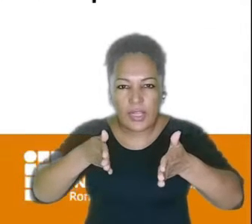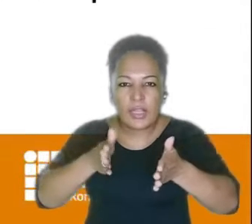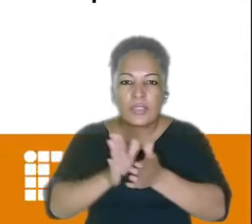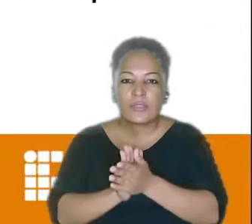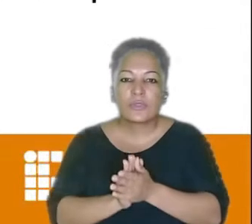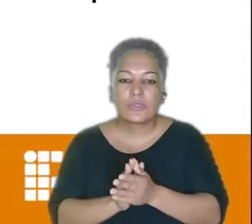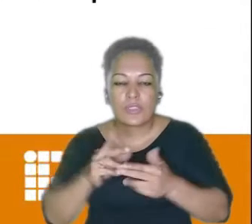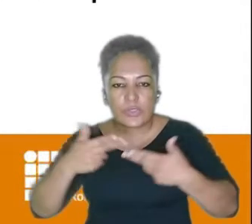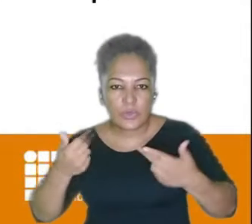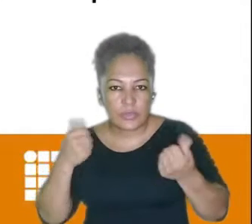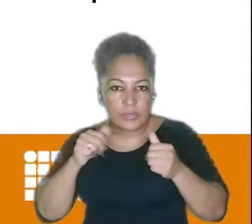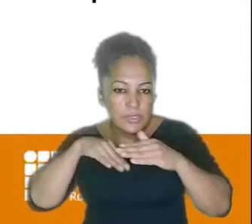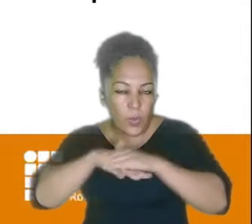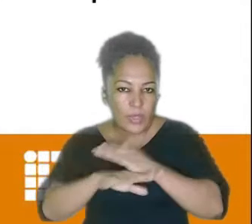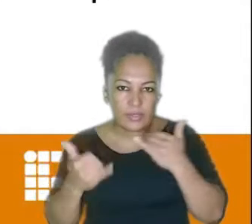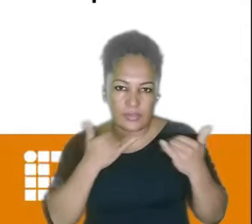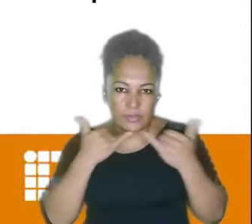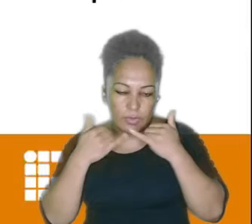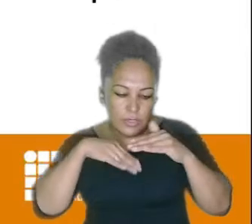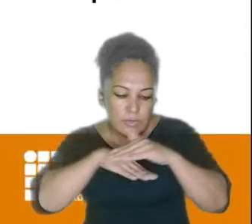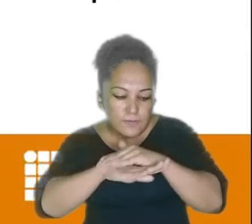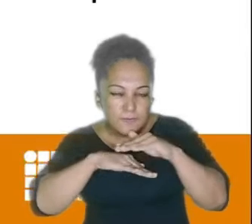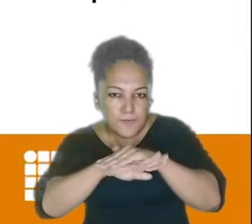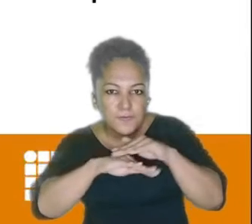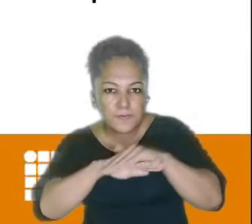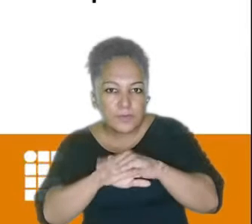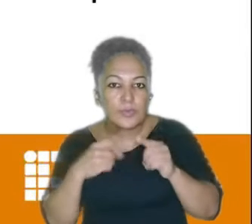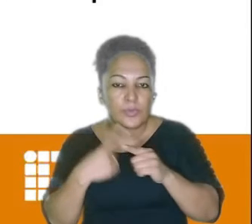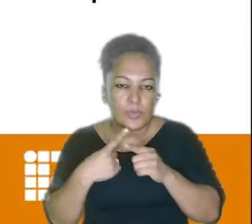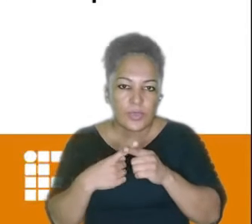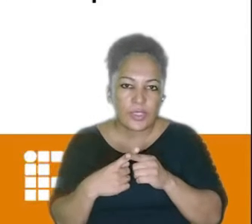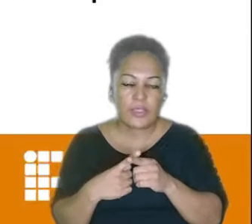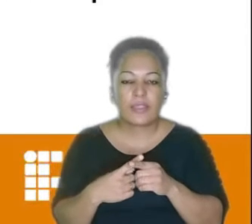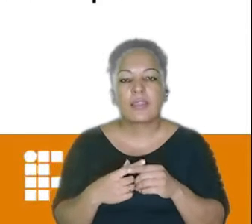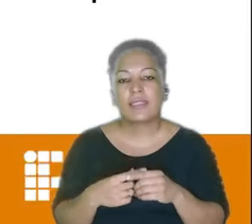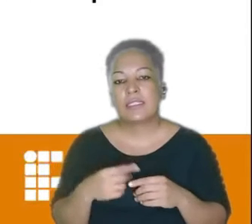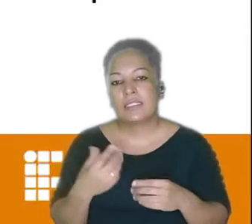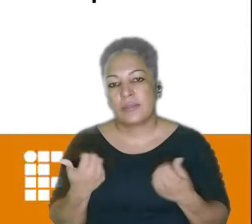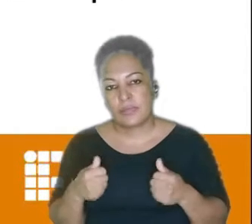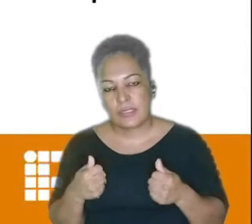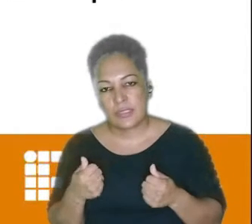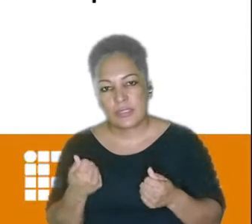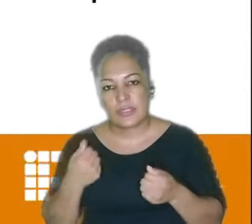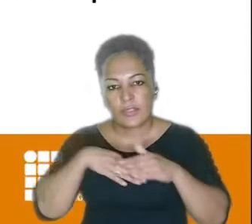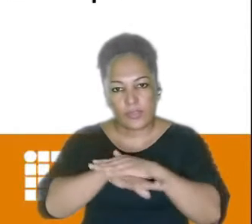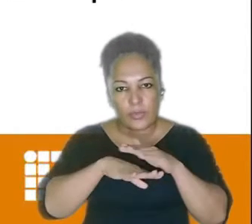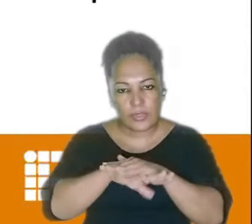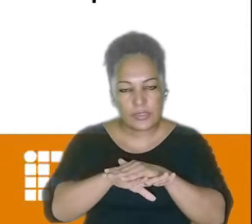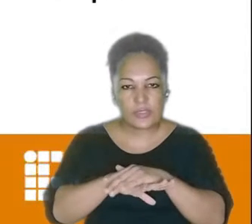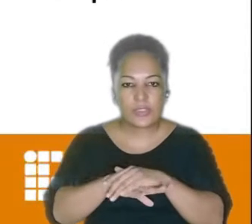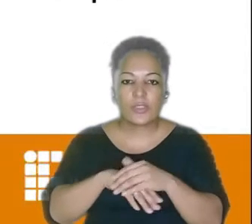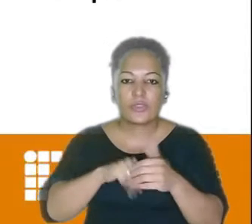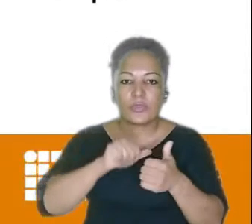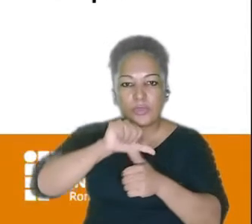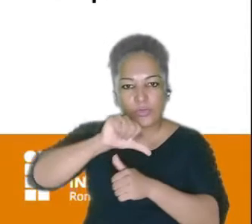focar naqueles requisitos que precisam armazenar as informações, porque os requisitos que precisam armazenar informações são os requisitos que,